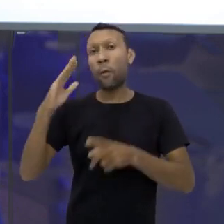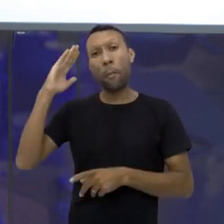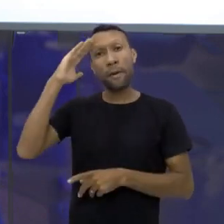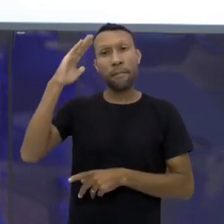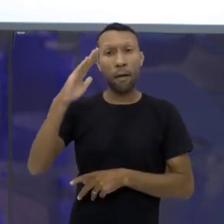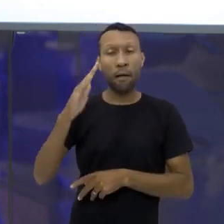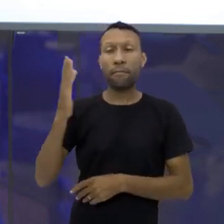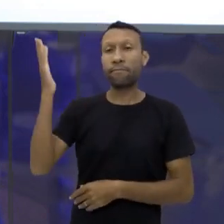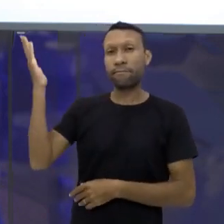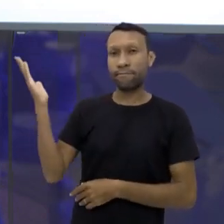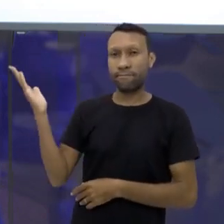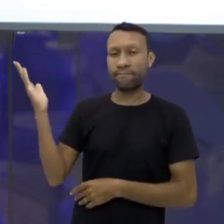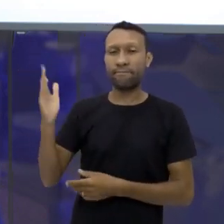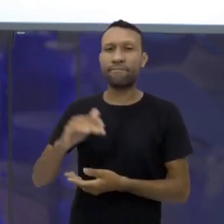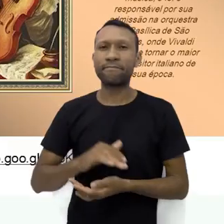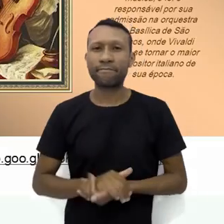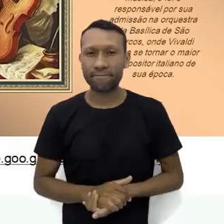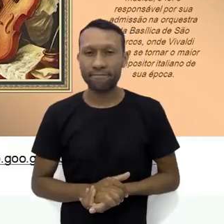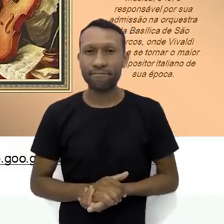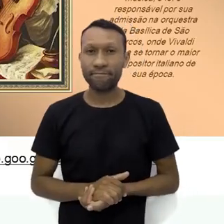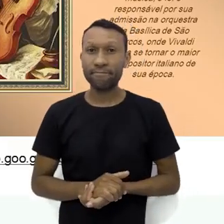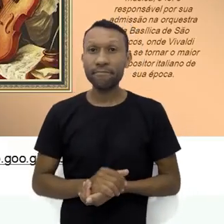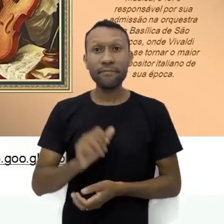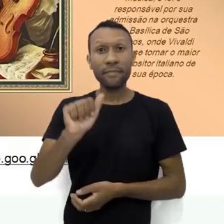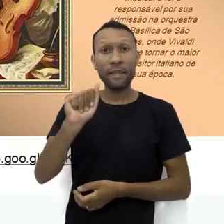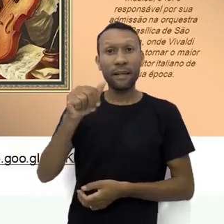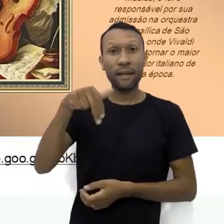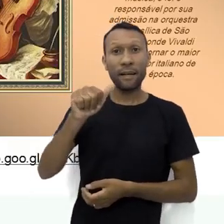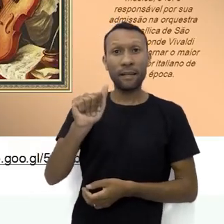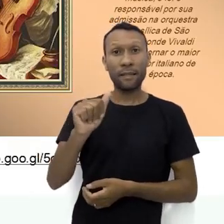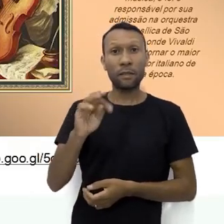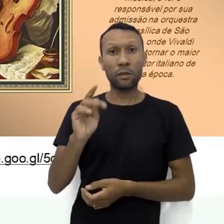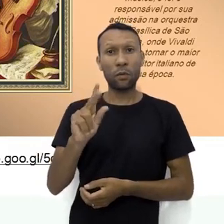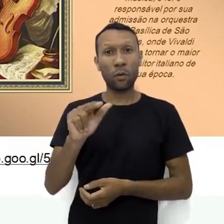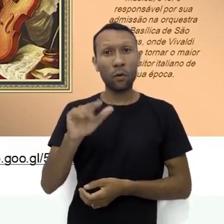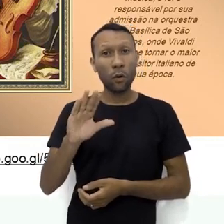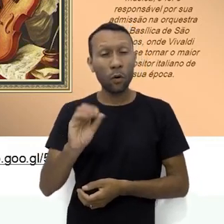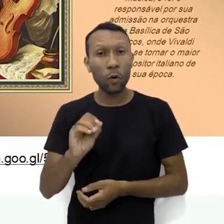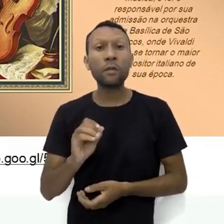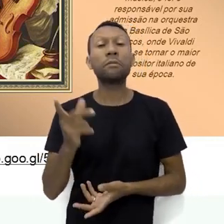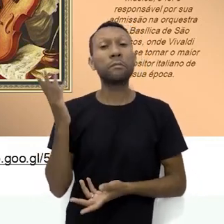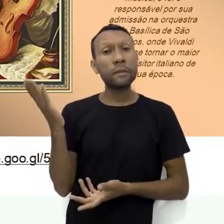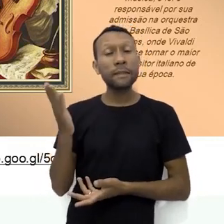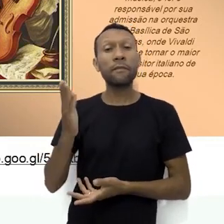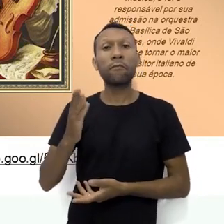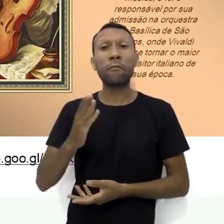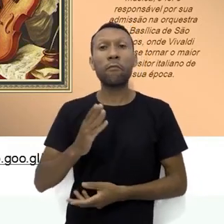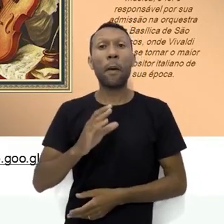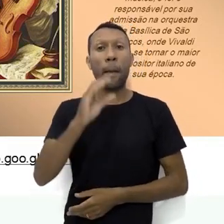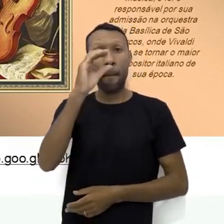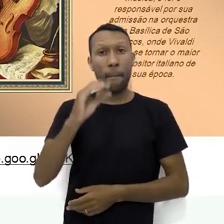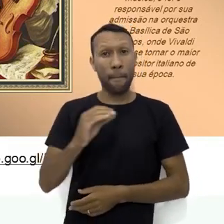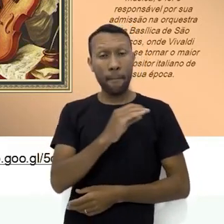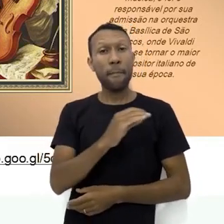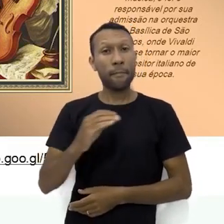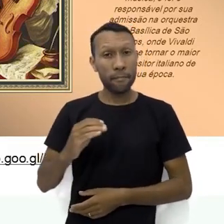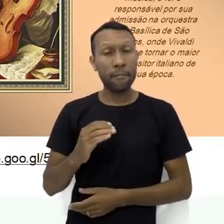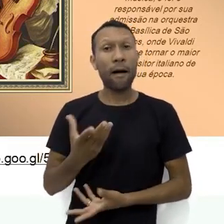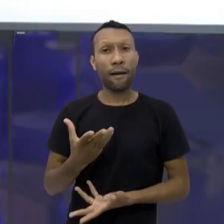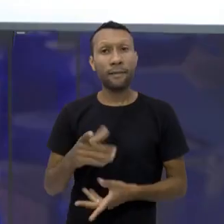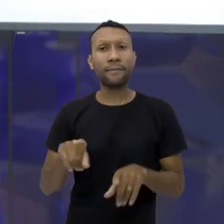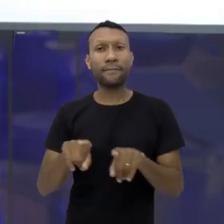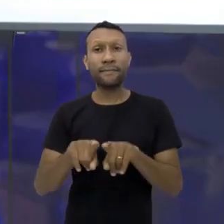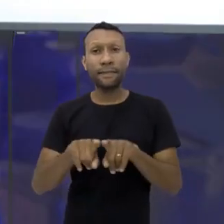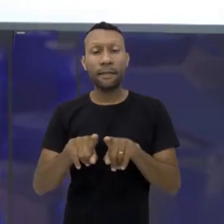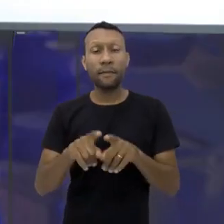destaques. Vale salientar que Antônio Vivaldi ele foi padre e compositor, e um grande compositor,